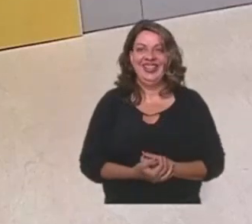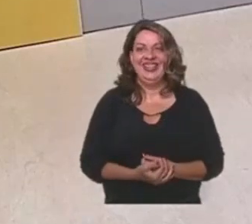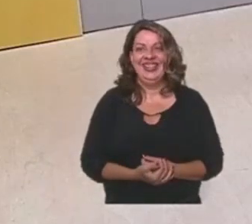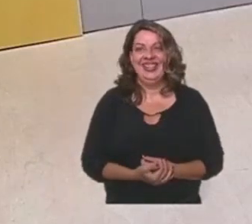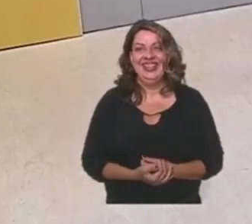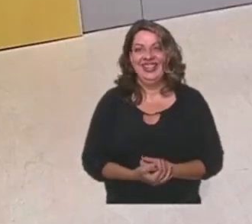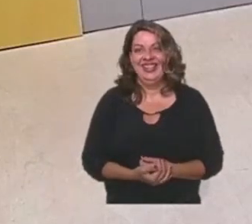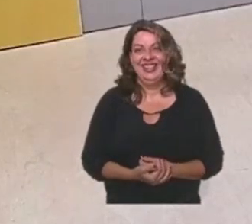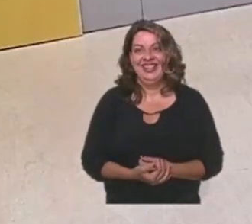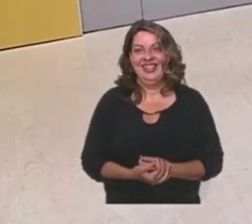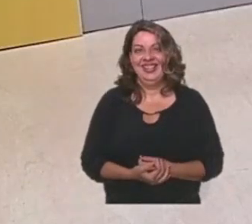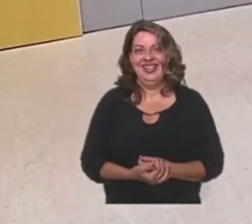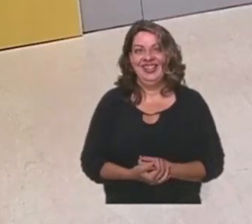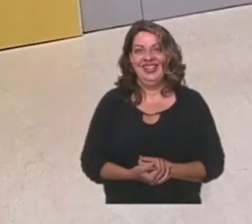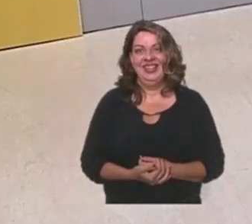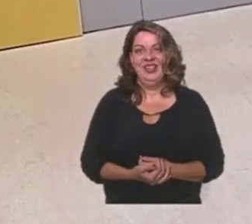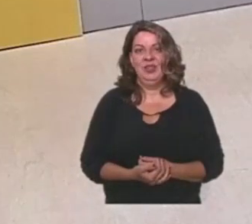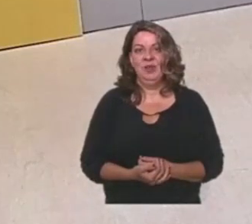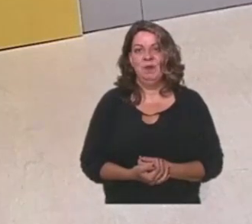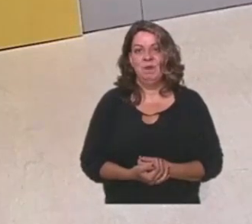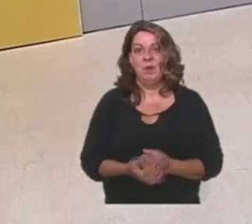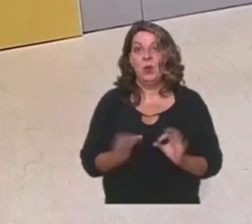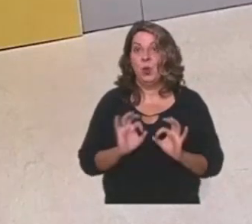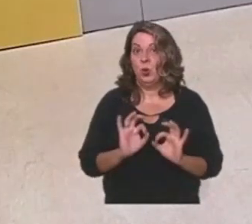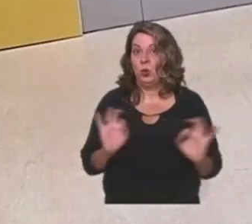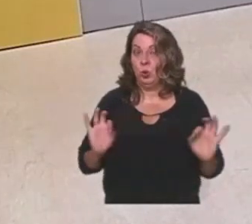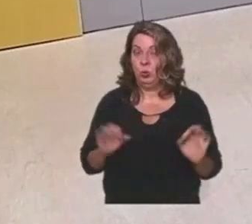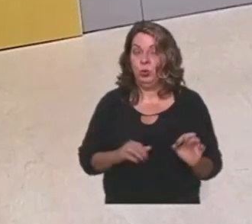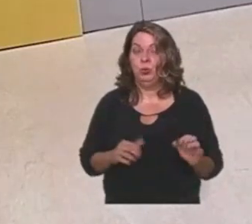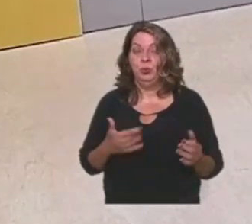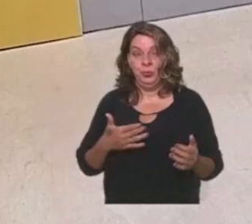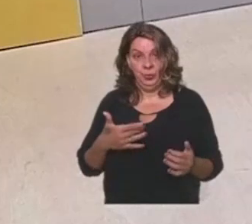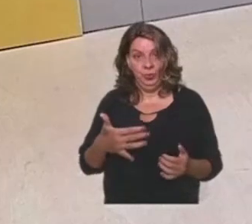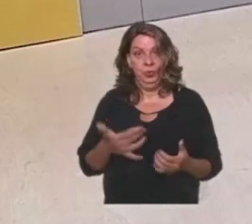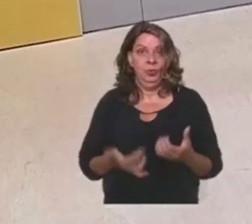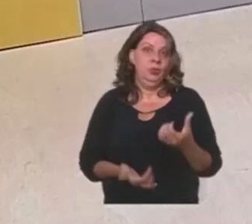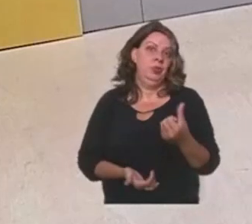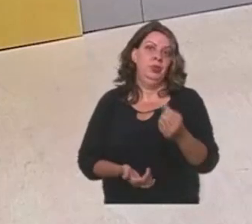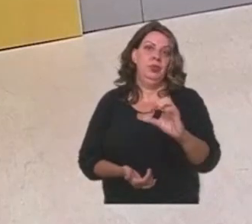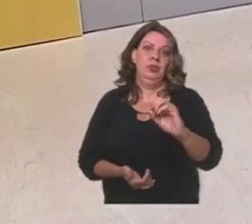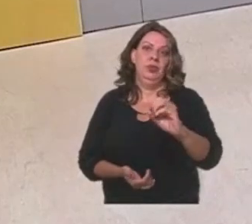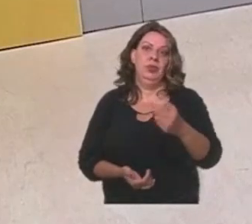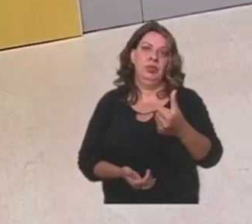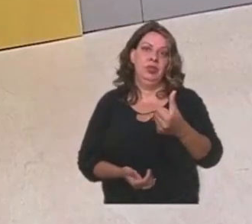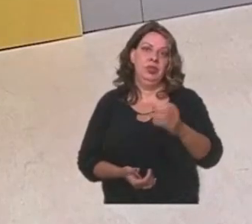38. Valeu para você, ótimo. Então, segue marcando o número